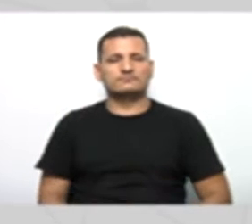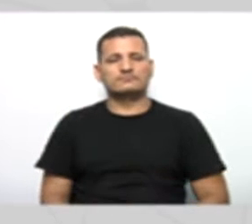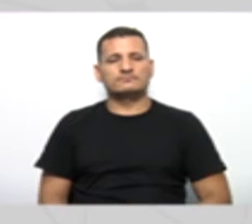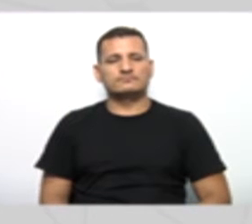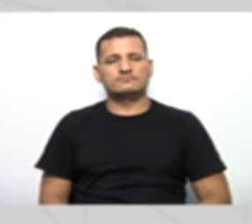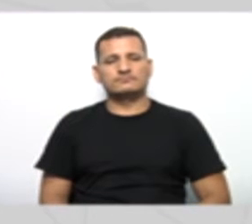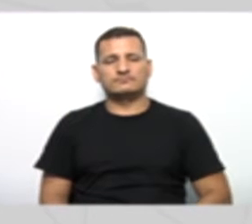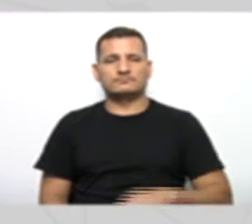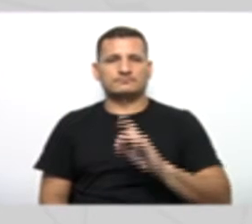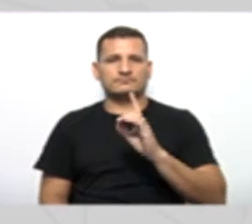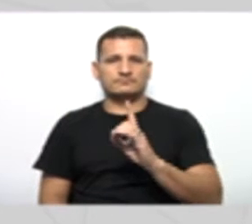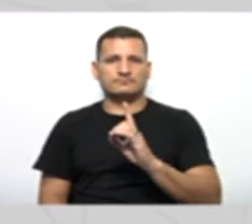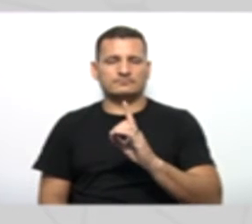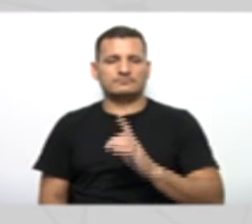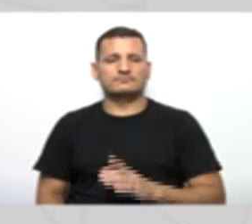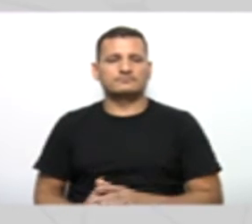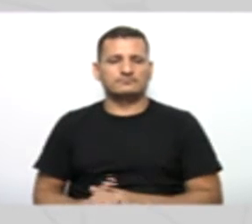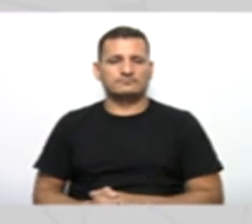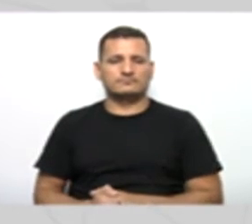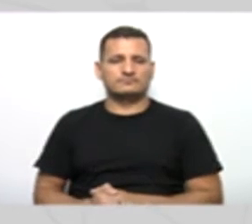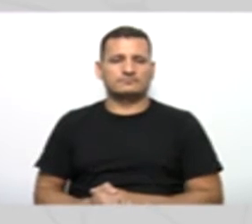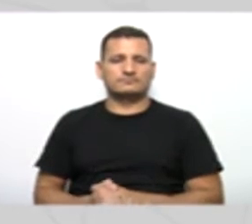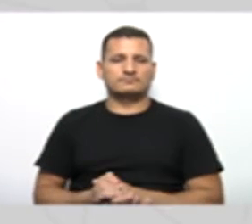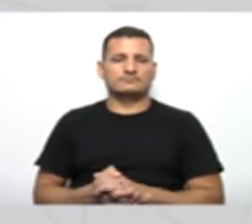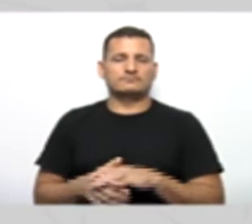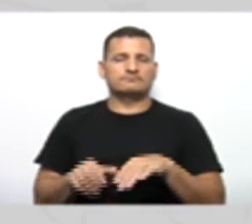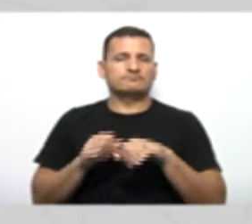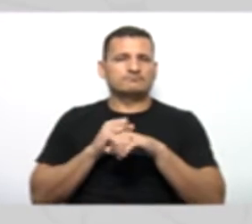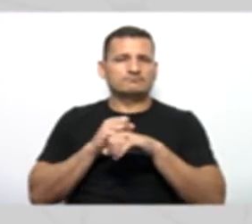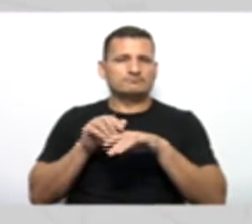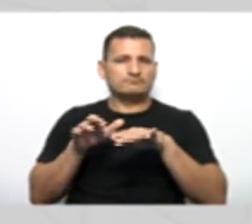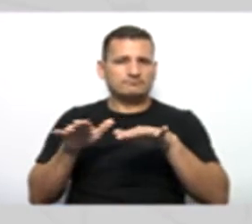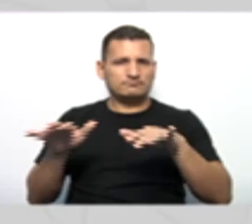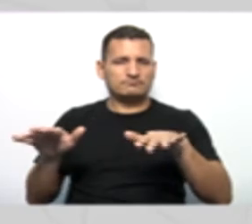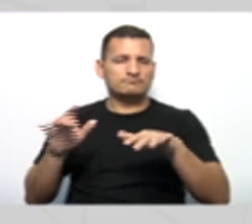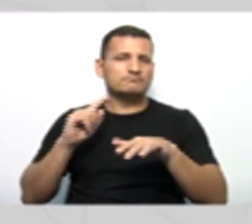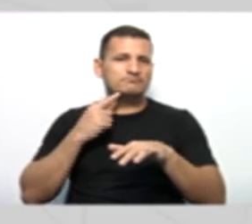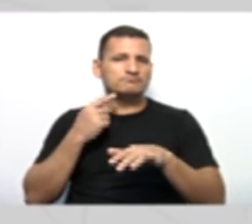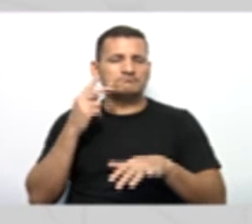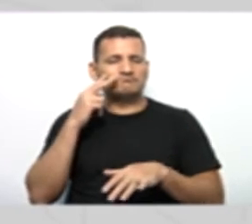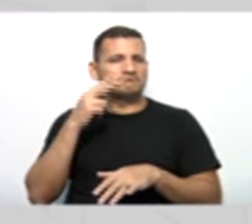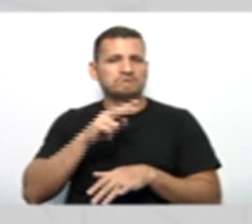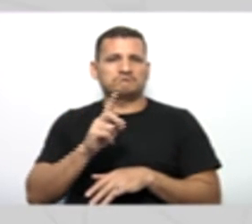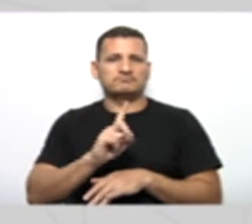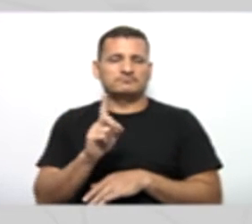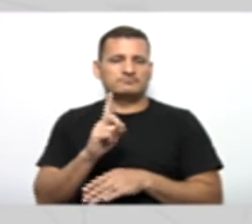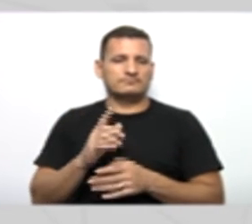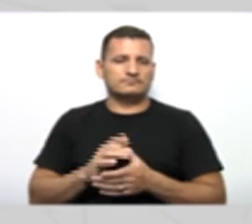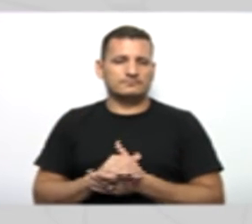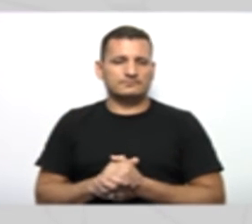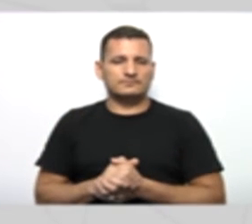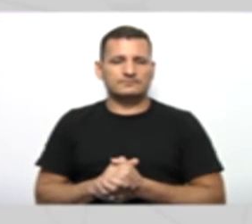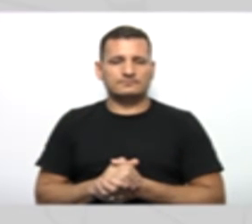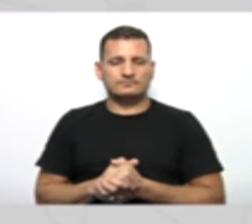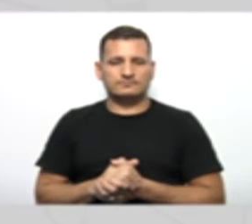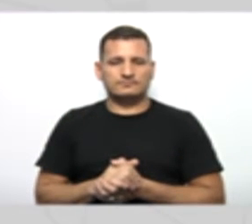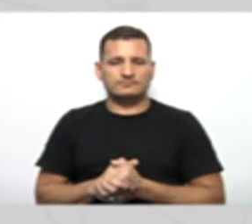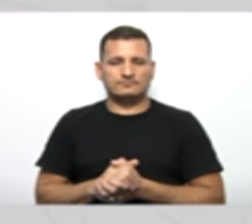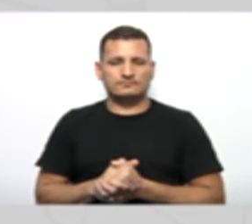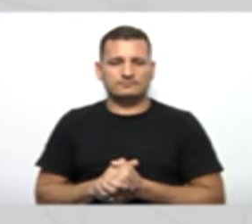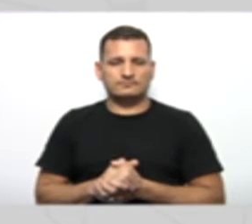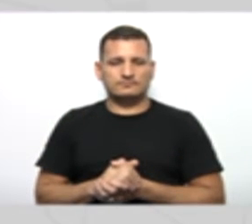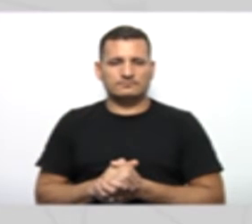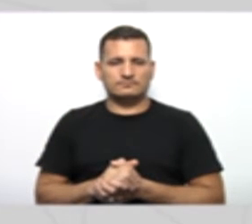Letra D. Distribuição da poluição. Nós não vimos essa abordagem. Então,